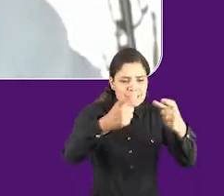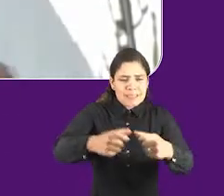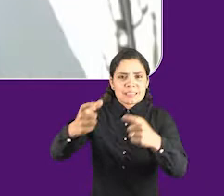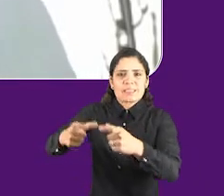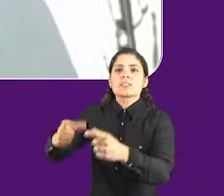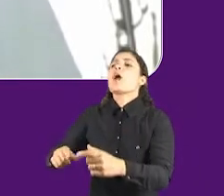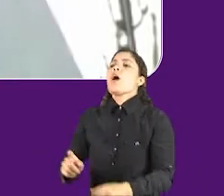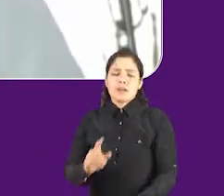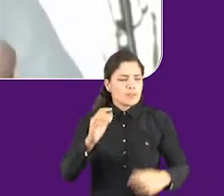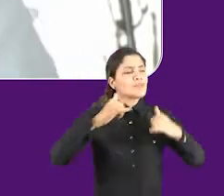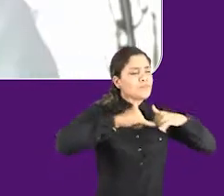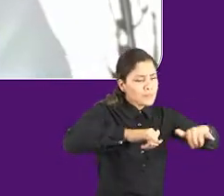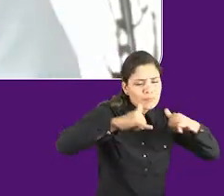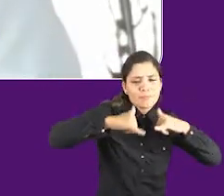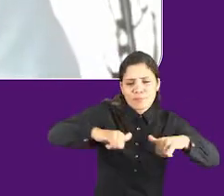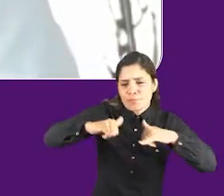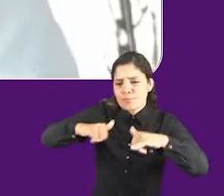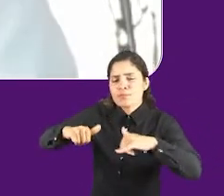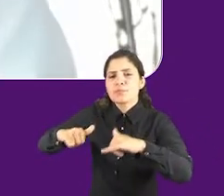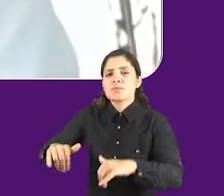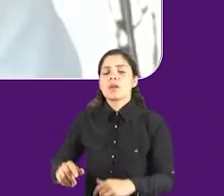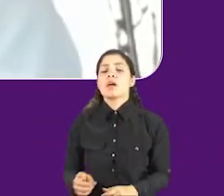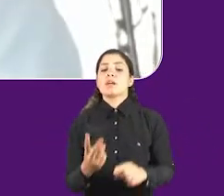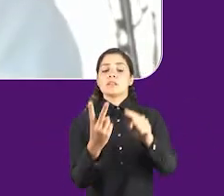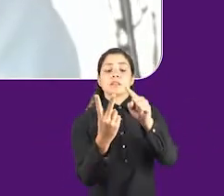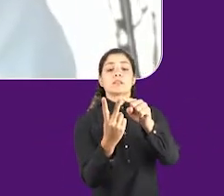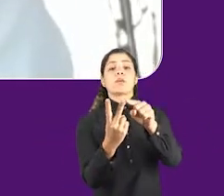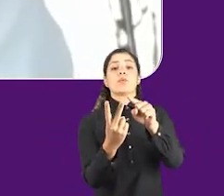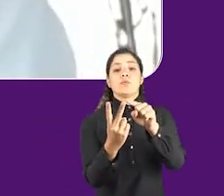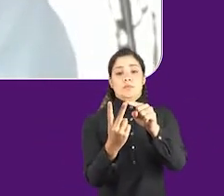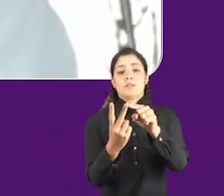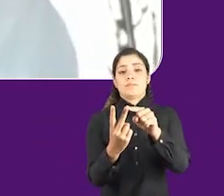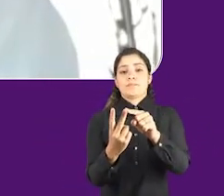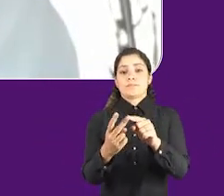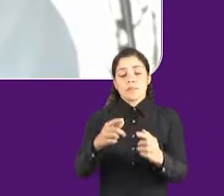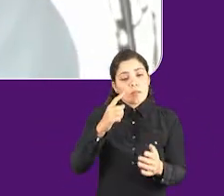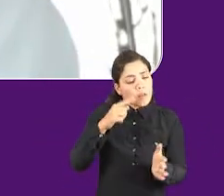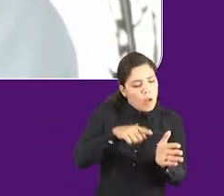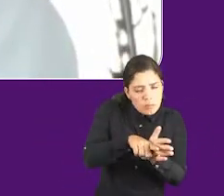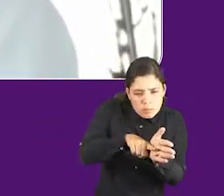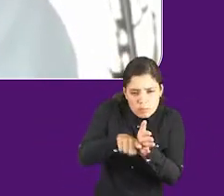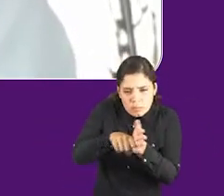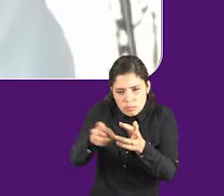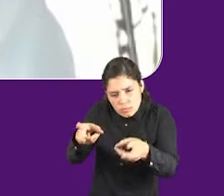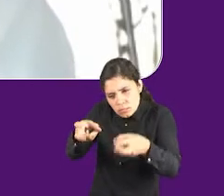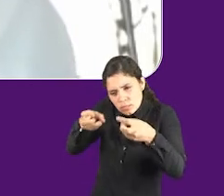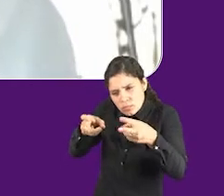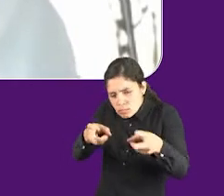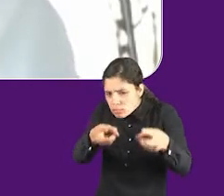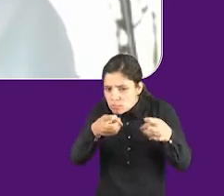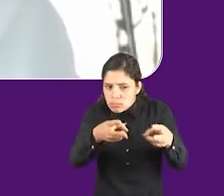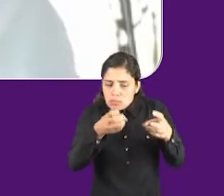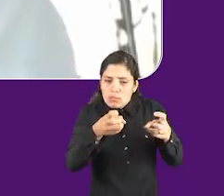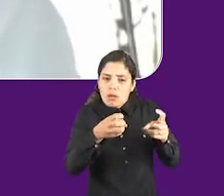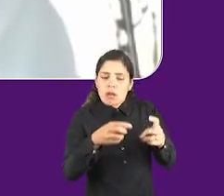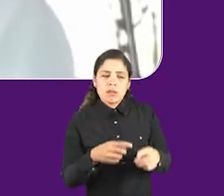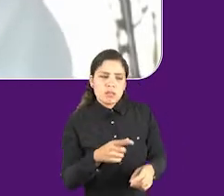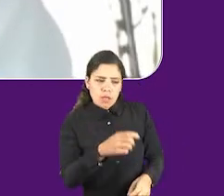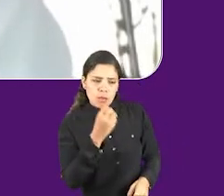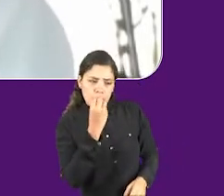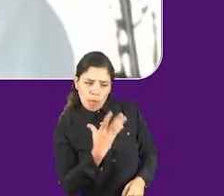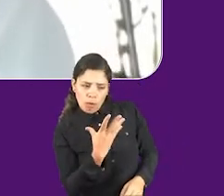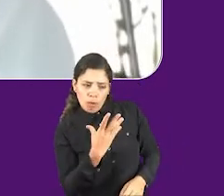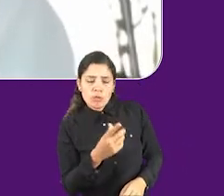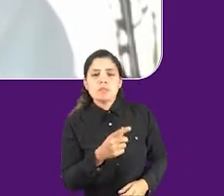fábricas iria estudo evangelização do tipo segunda coisa a avaliar como que a gente usar as ferramentas digitais